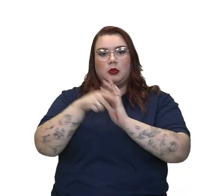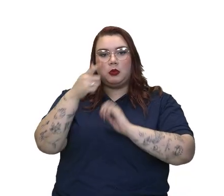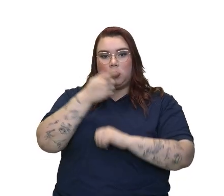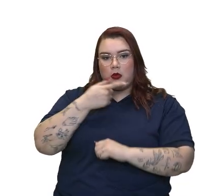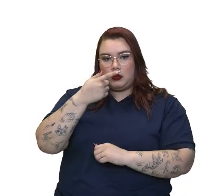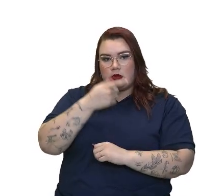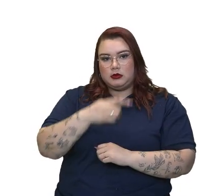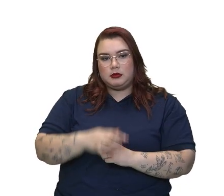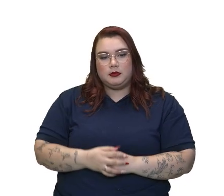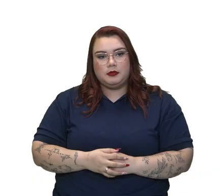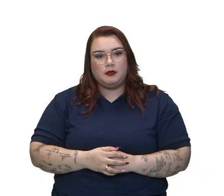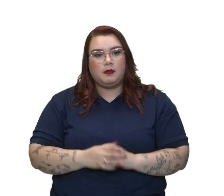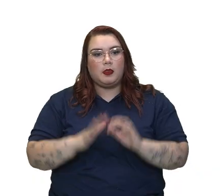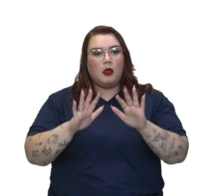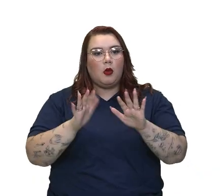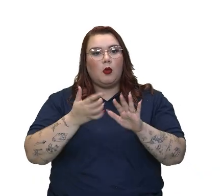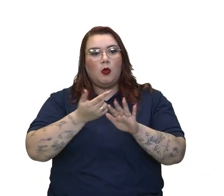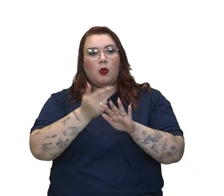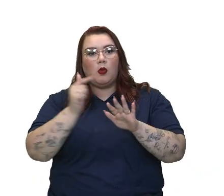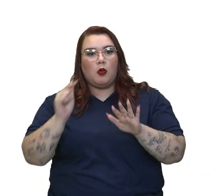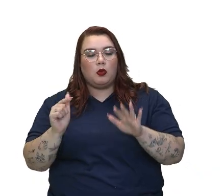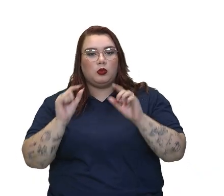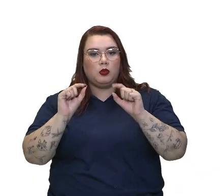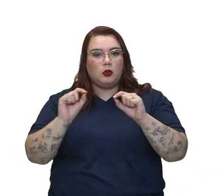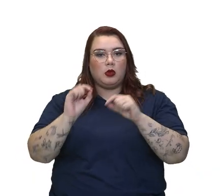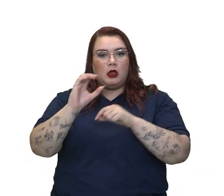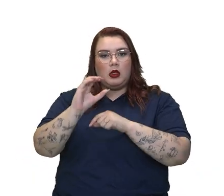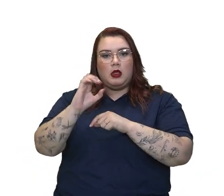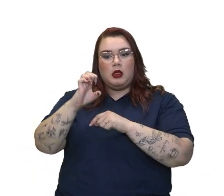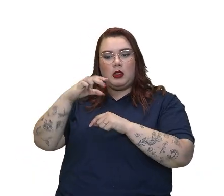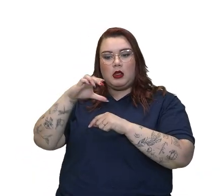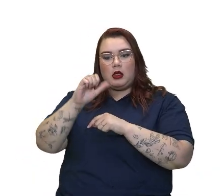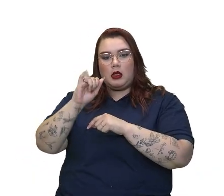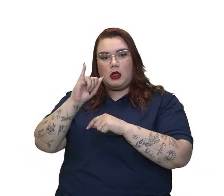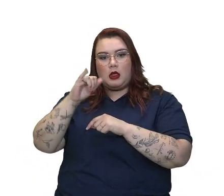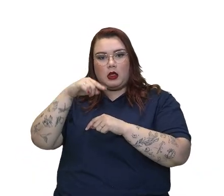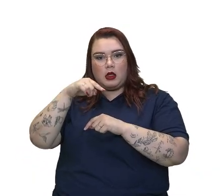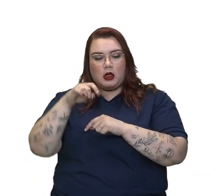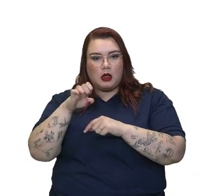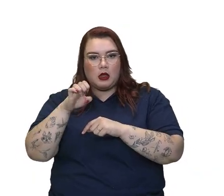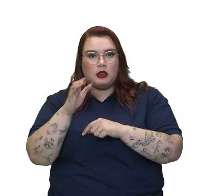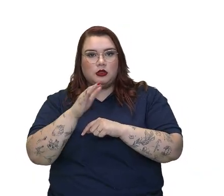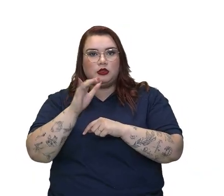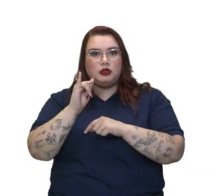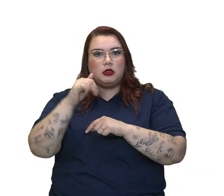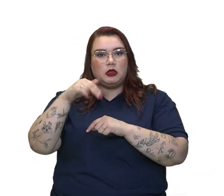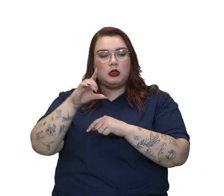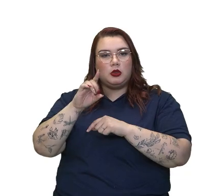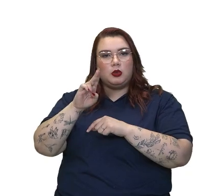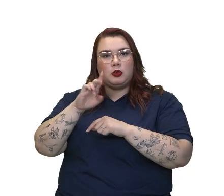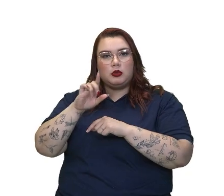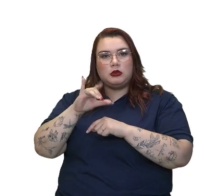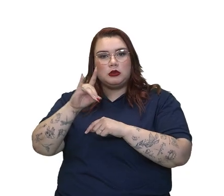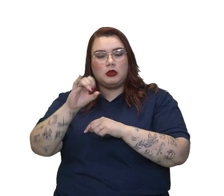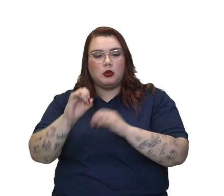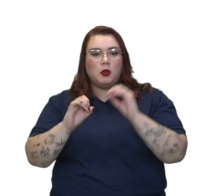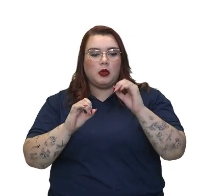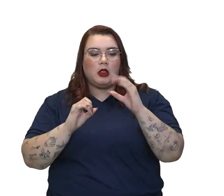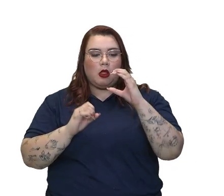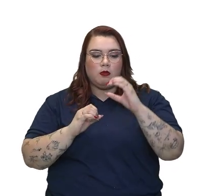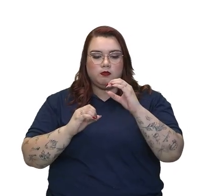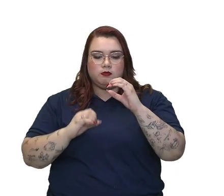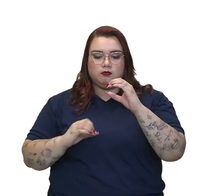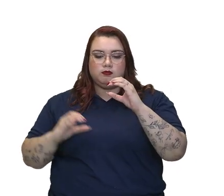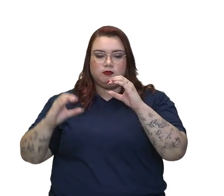O encaixe induzido mostra que substrato é capaz de induzir uma mudança da própria enzima para o encaixe.